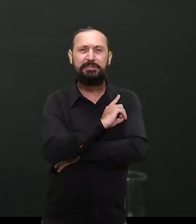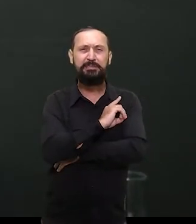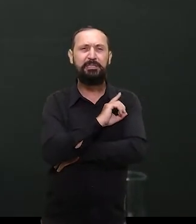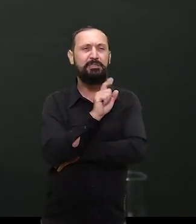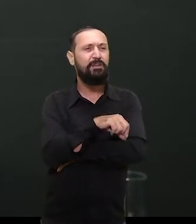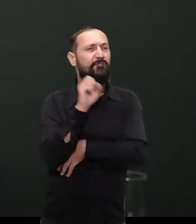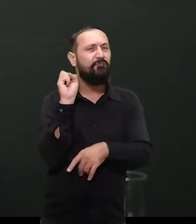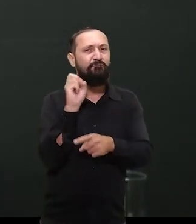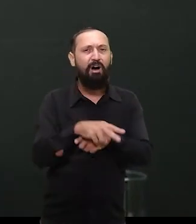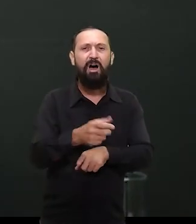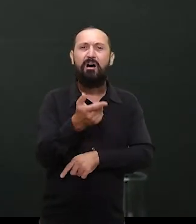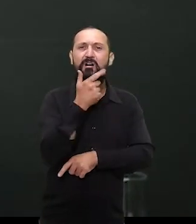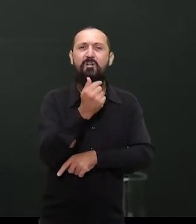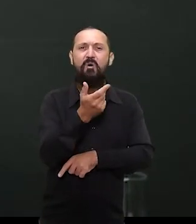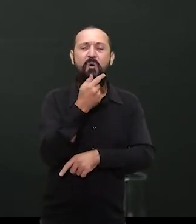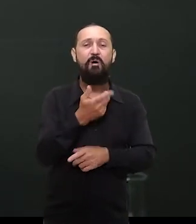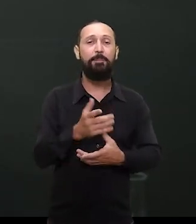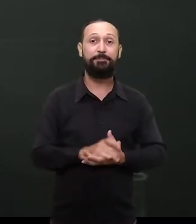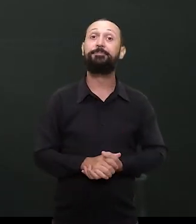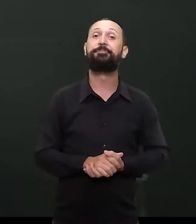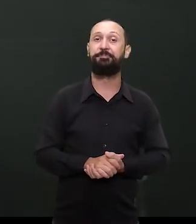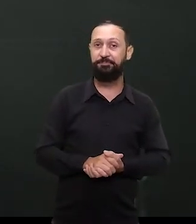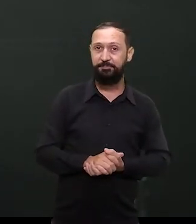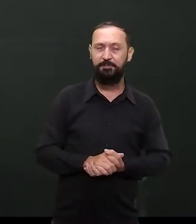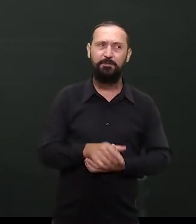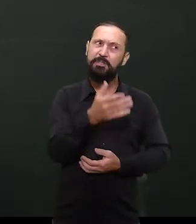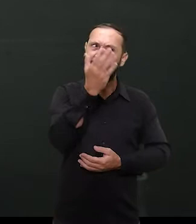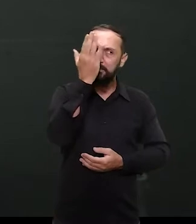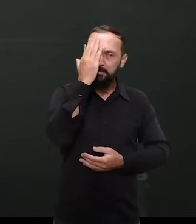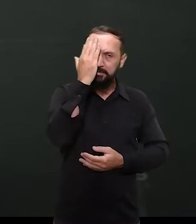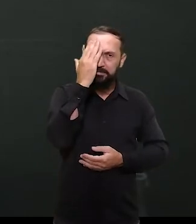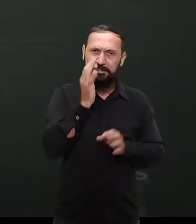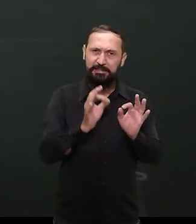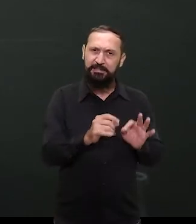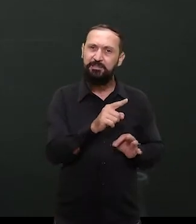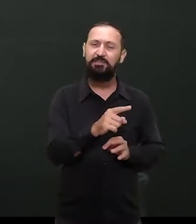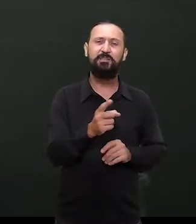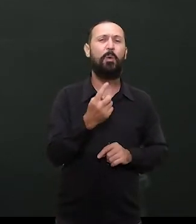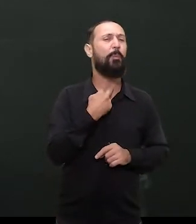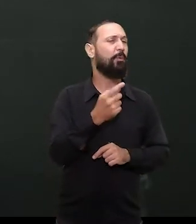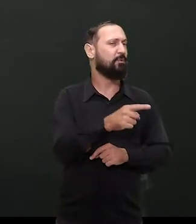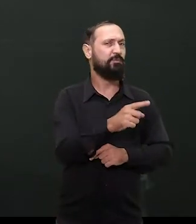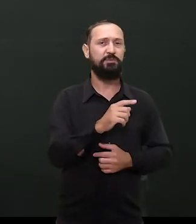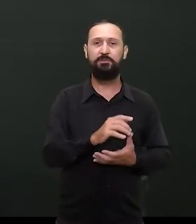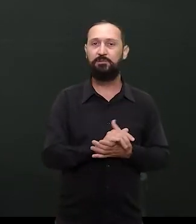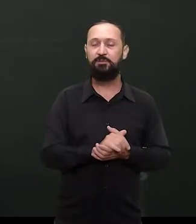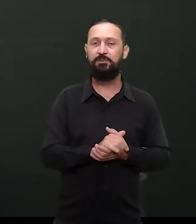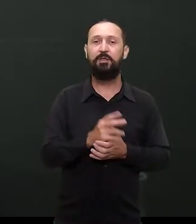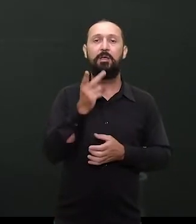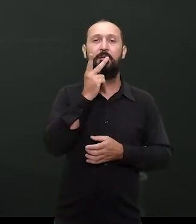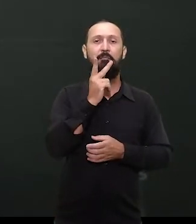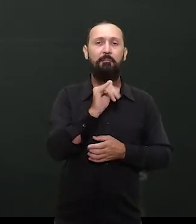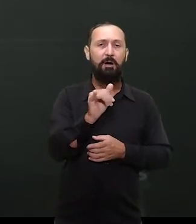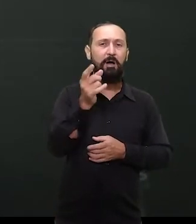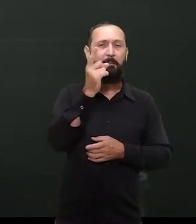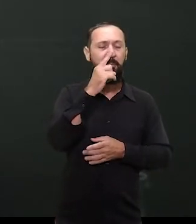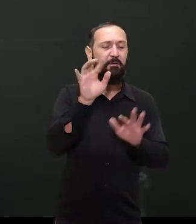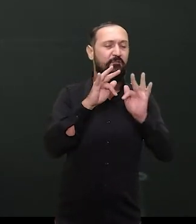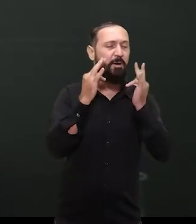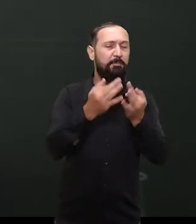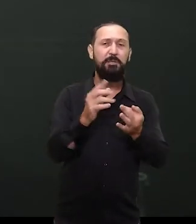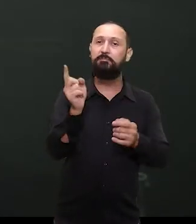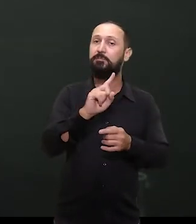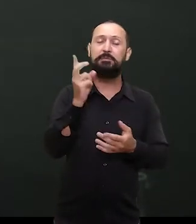carga o cargo de homem tem certeza não é para você e meus pais